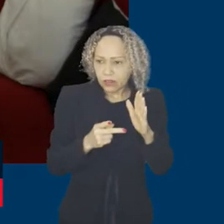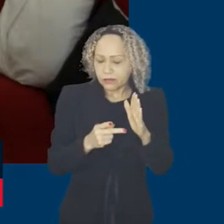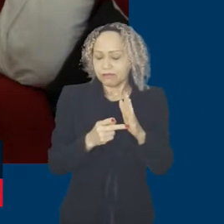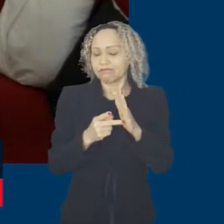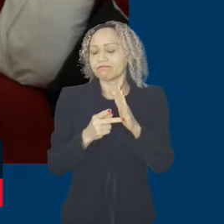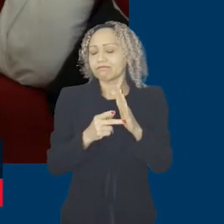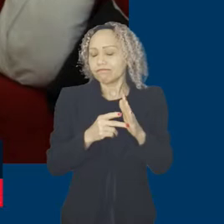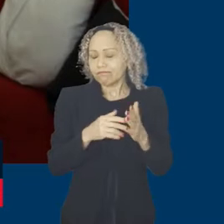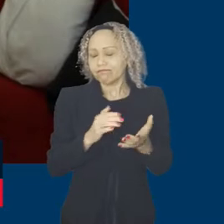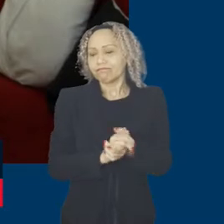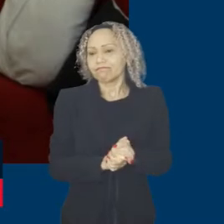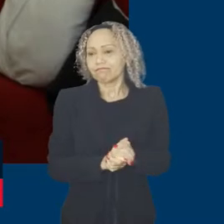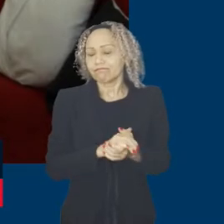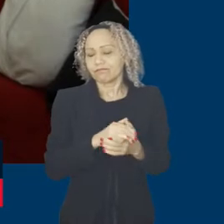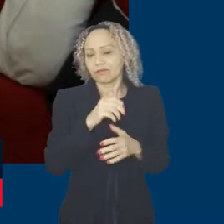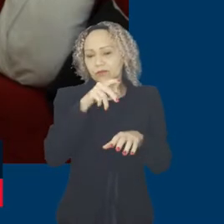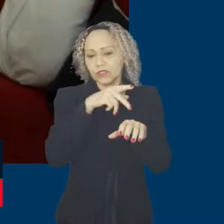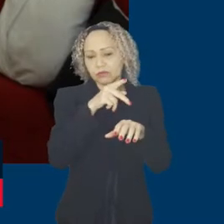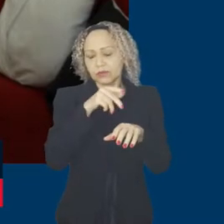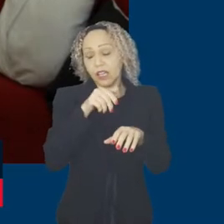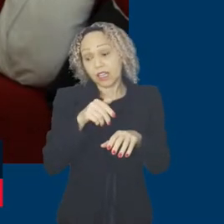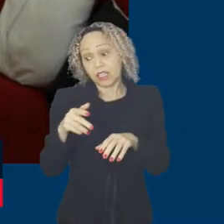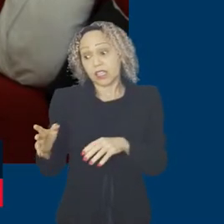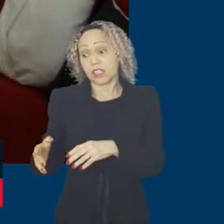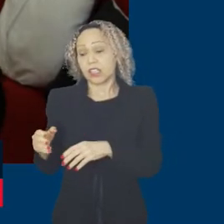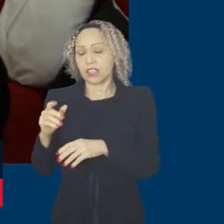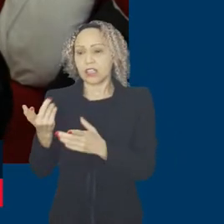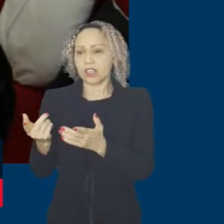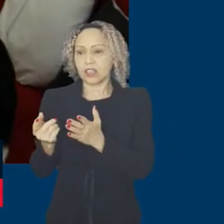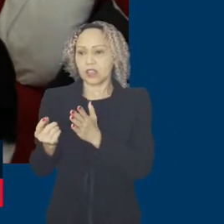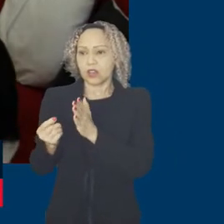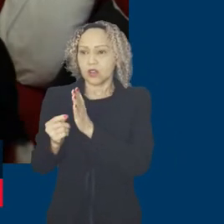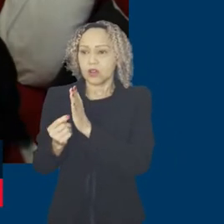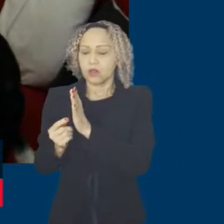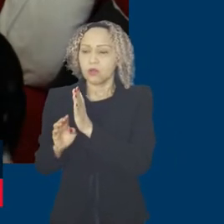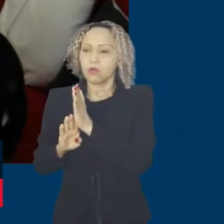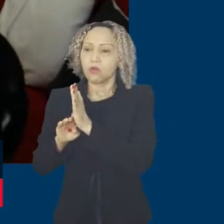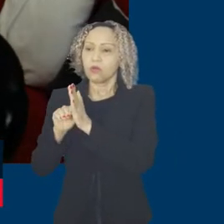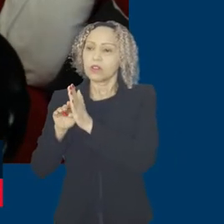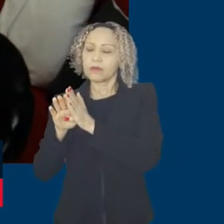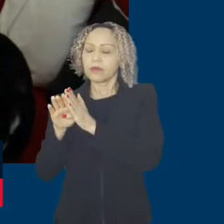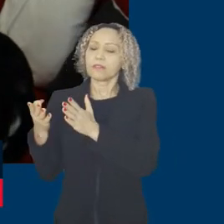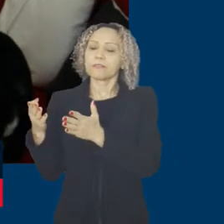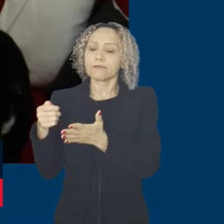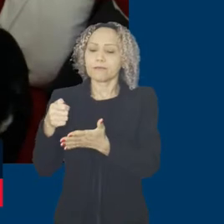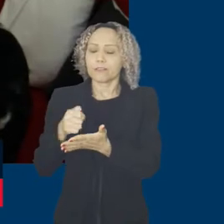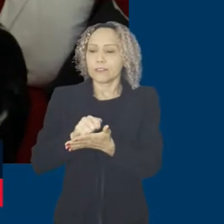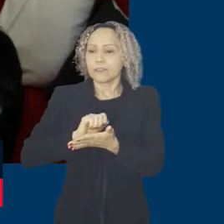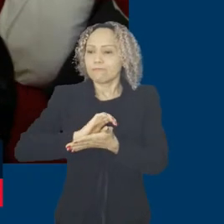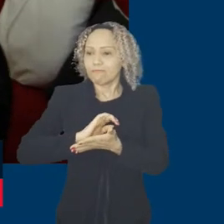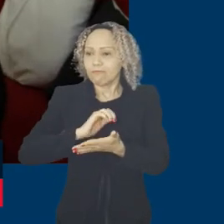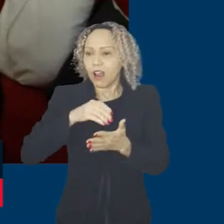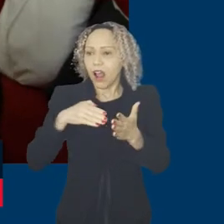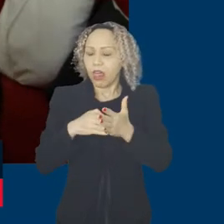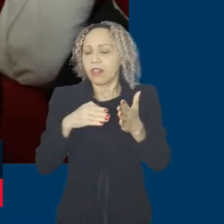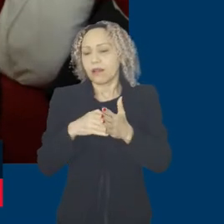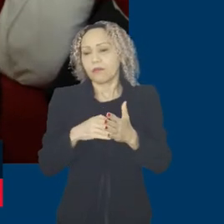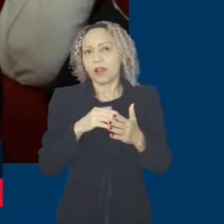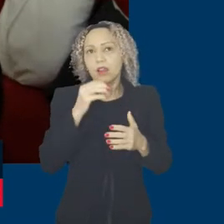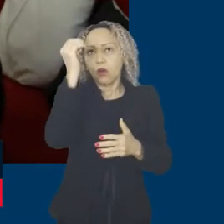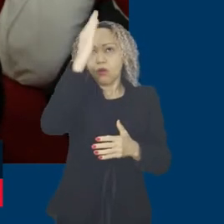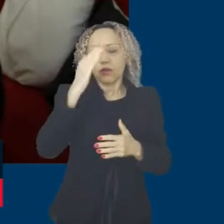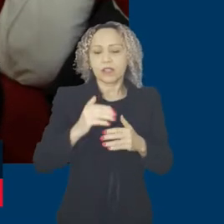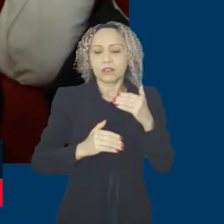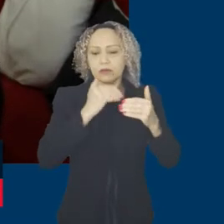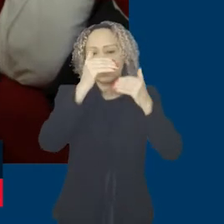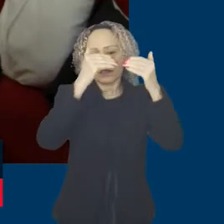de manter tudo como está. Então a gente começa lembrando da aprovação do teto de gastos ali em 2017, 2016,